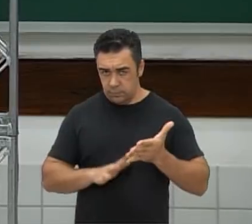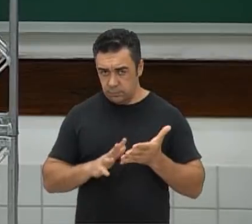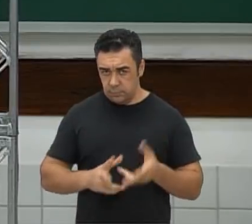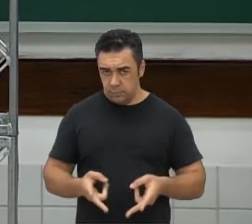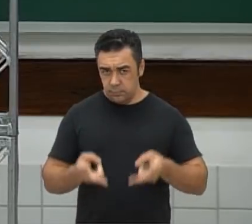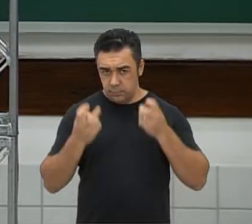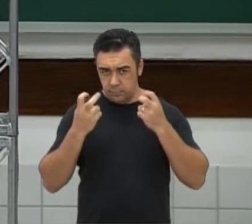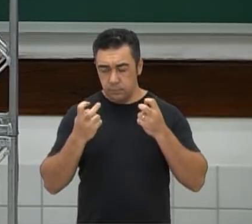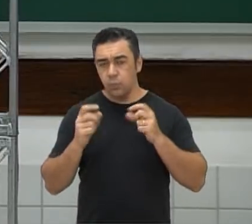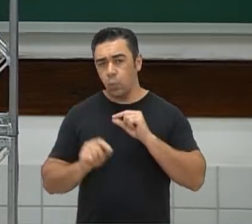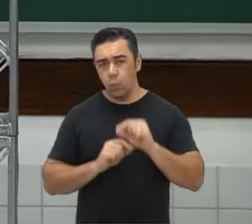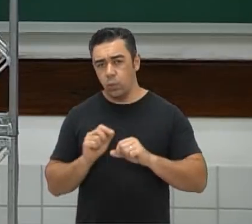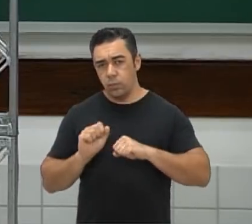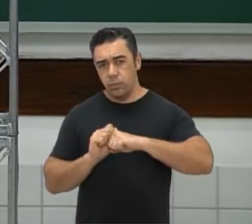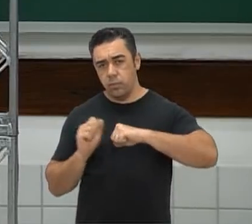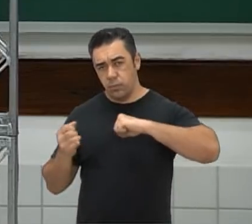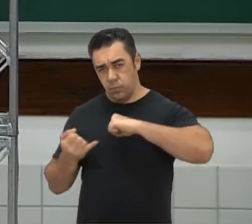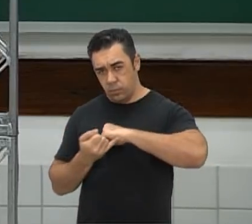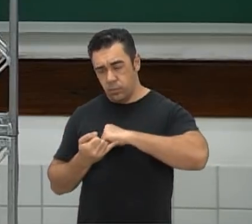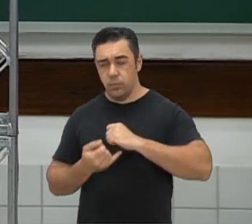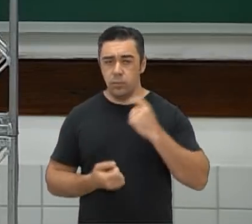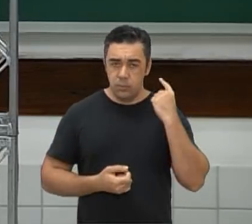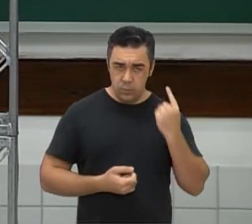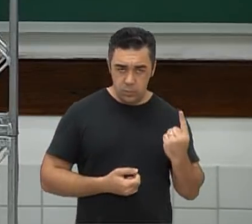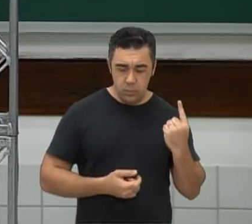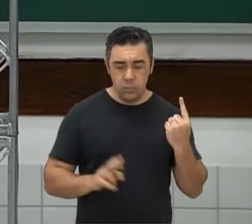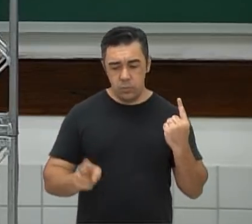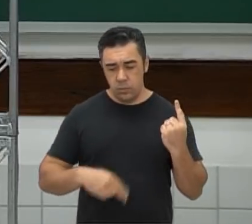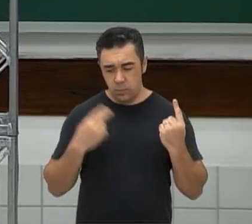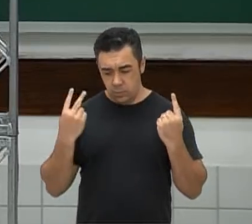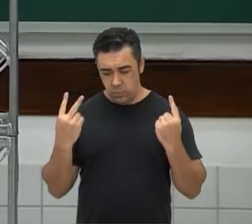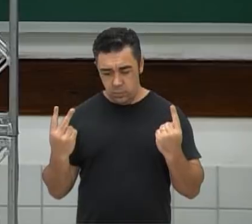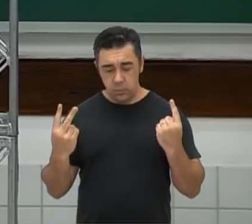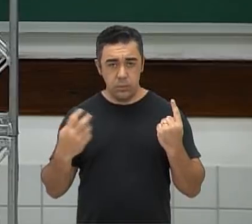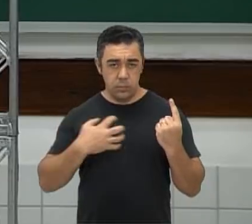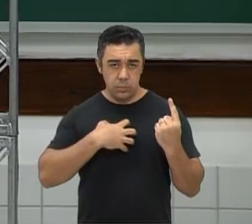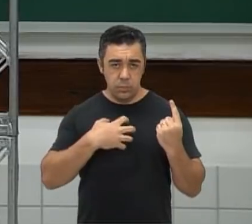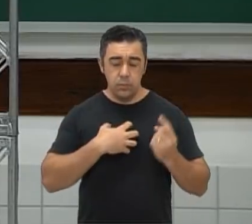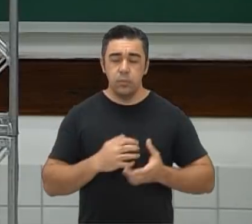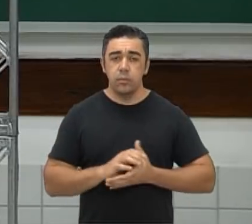captar melhor essa questão dos adjetivos serem uniformes ou biformes?